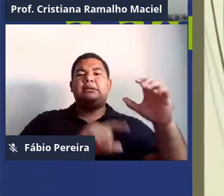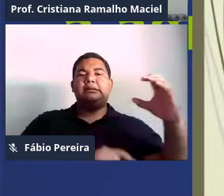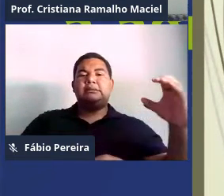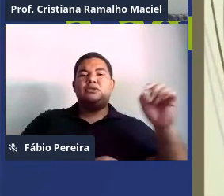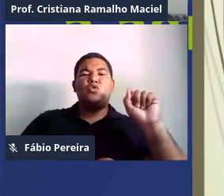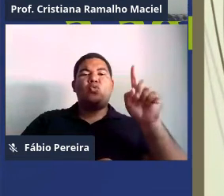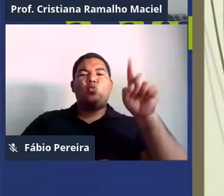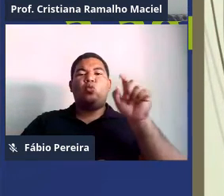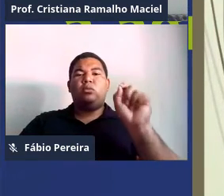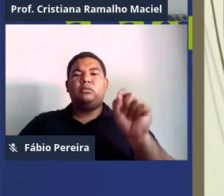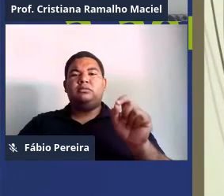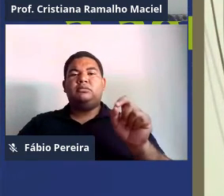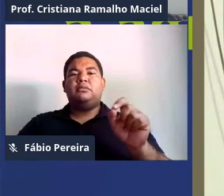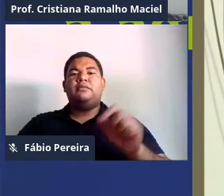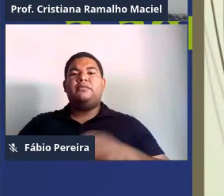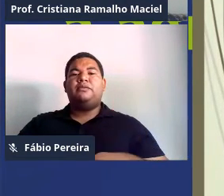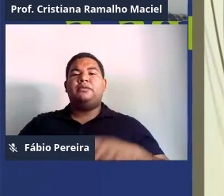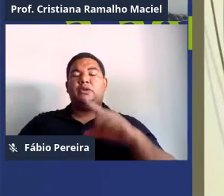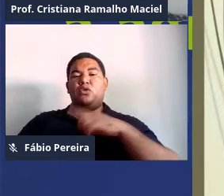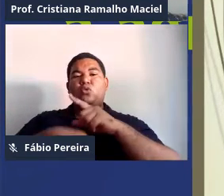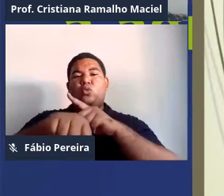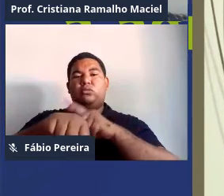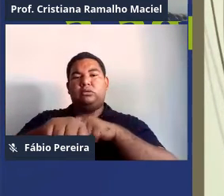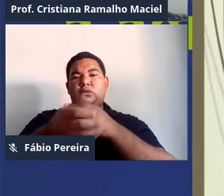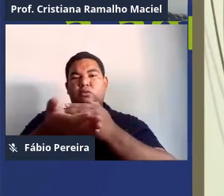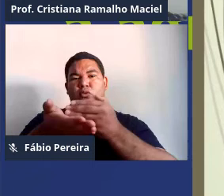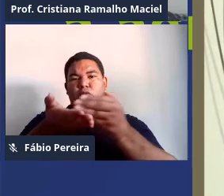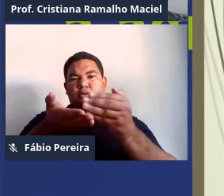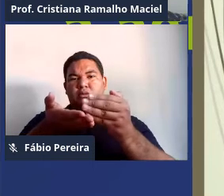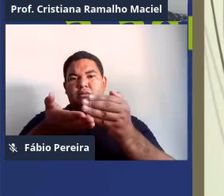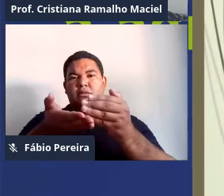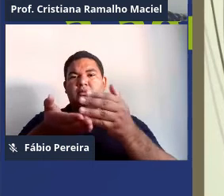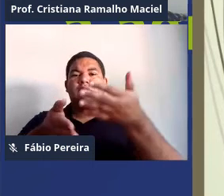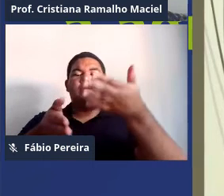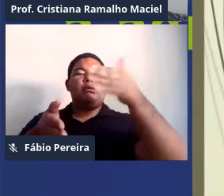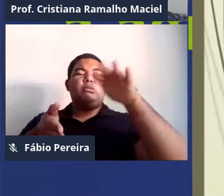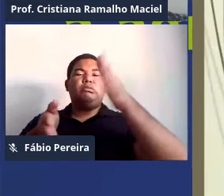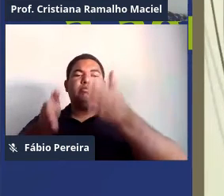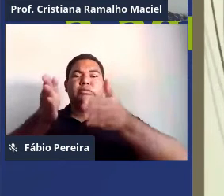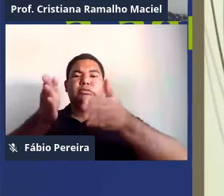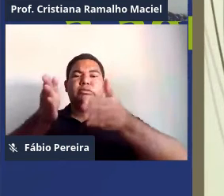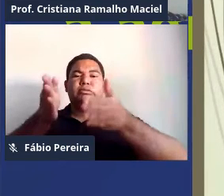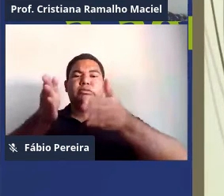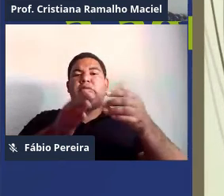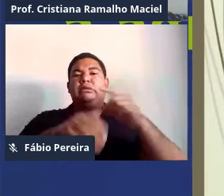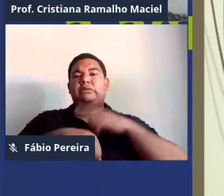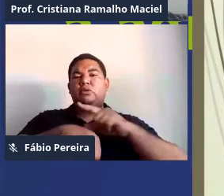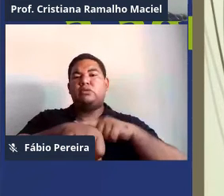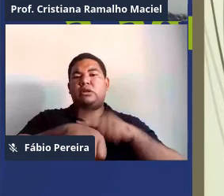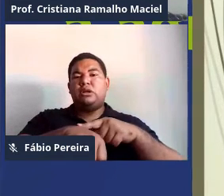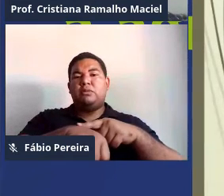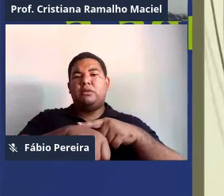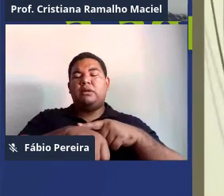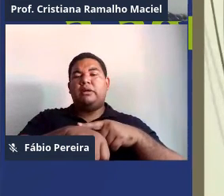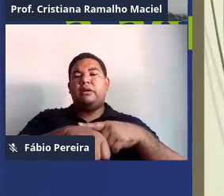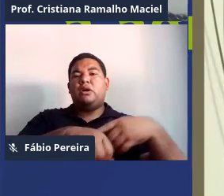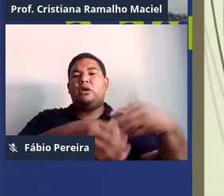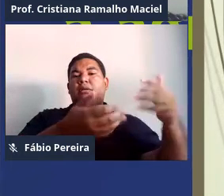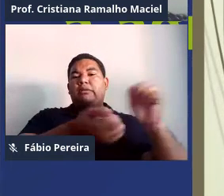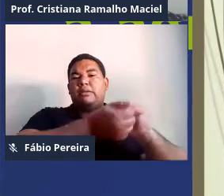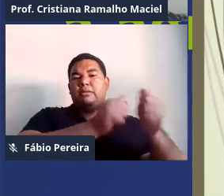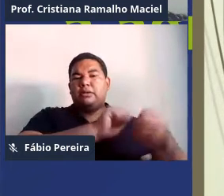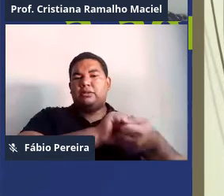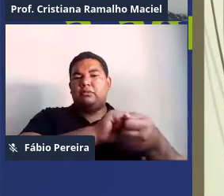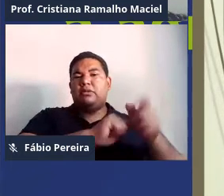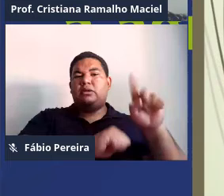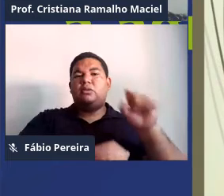Um tempo inicial, um tempo intermediário e um tempo em dias para adaptação. Adaptação de